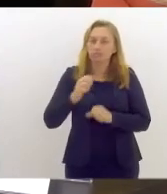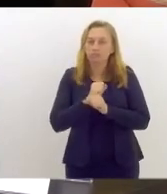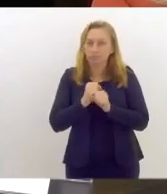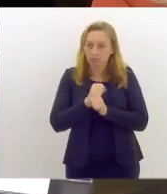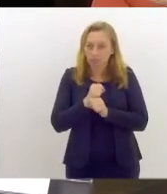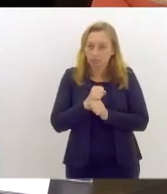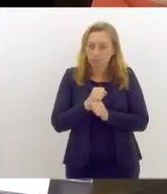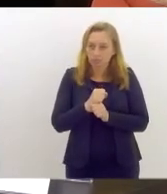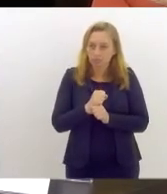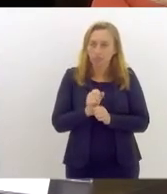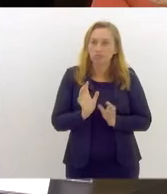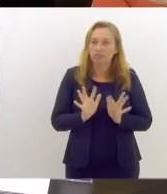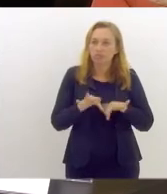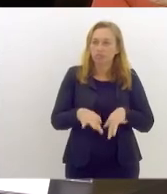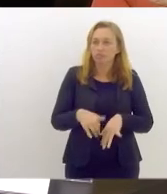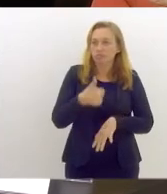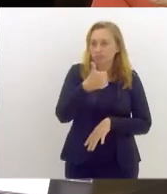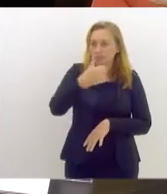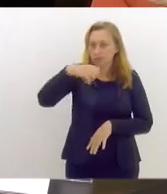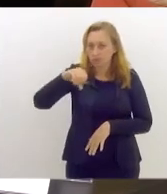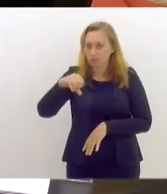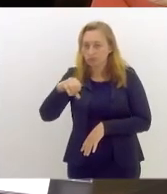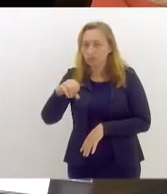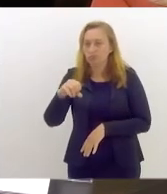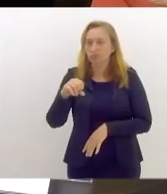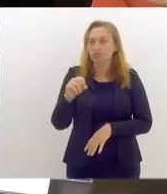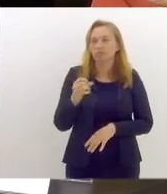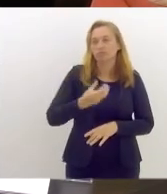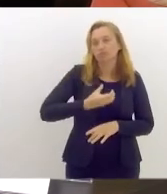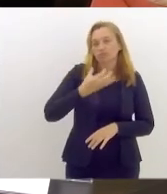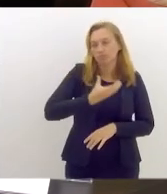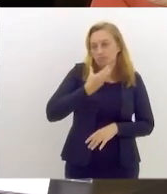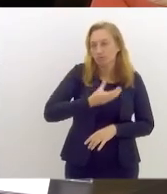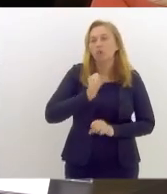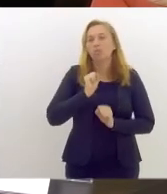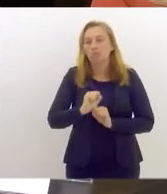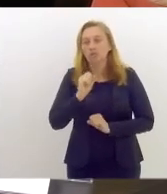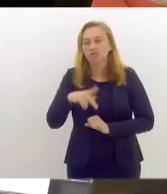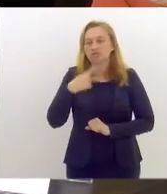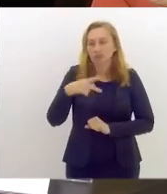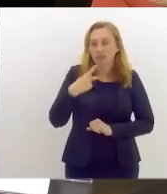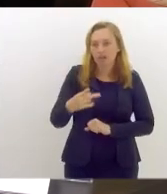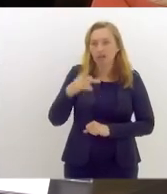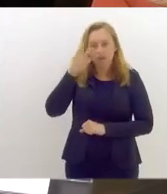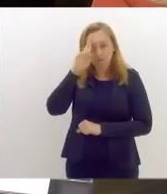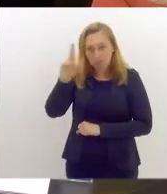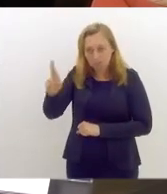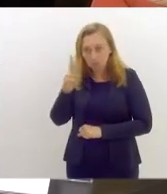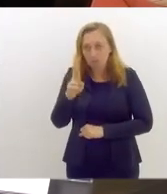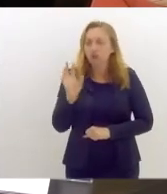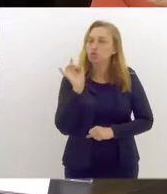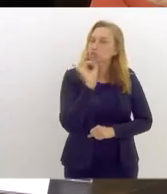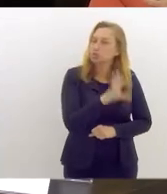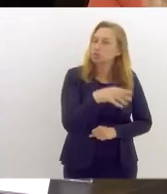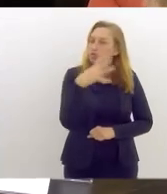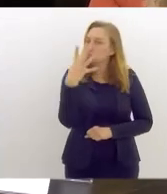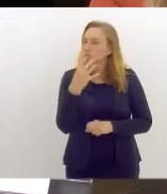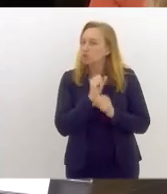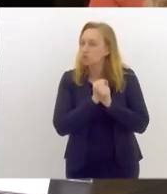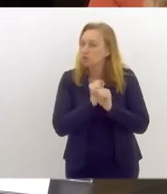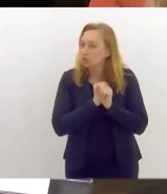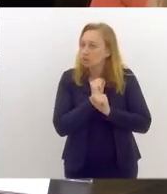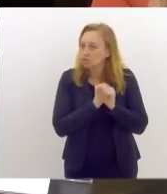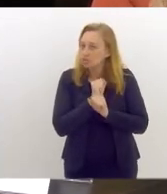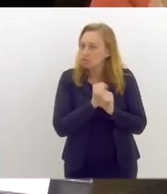completo agora dia 19 de dezembro e eu posso afirmar a vossa excelência que nos últimos quatro anos